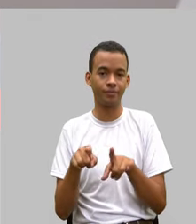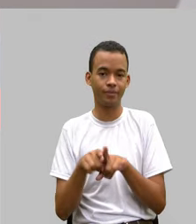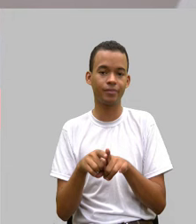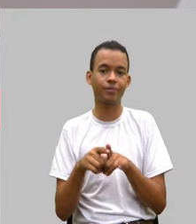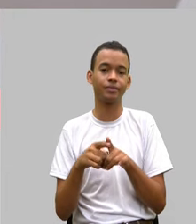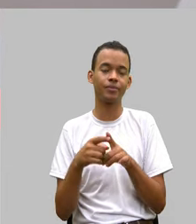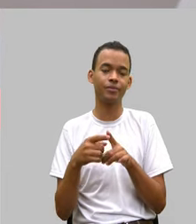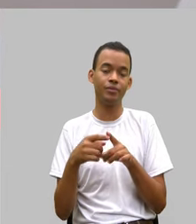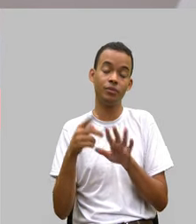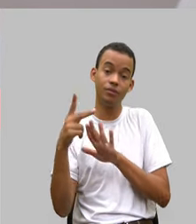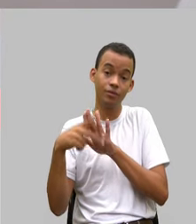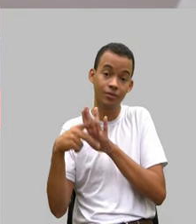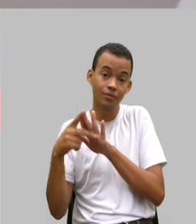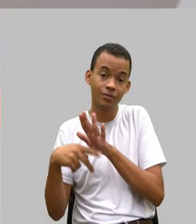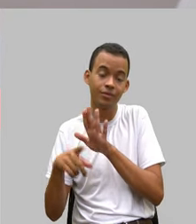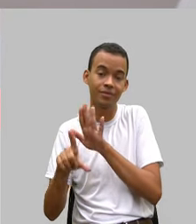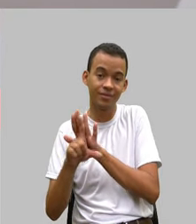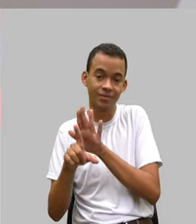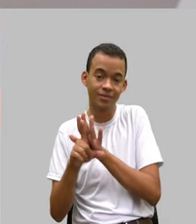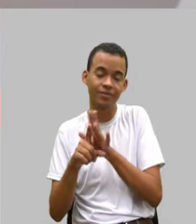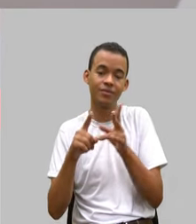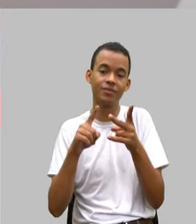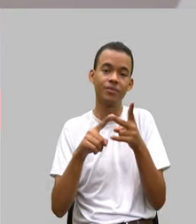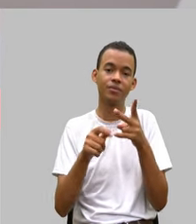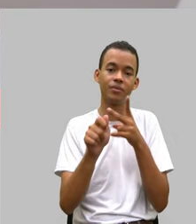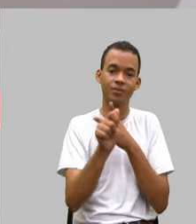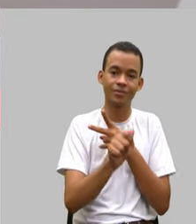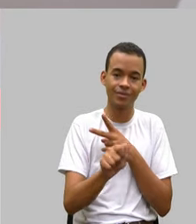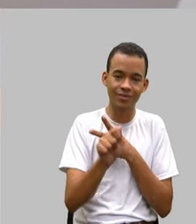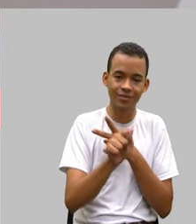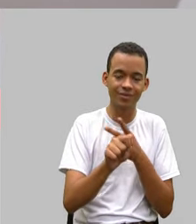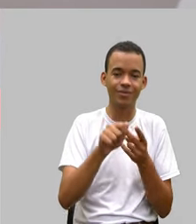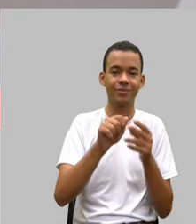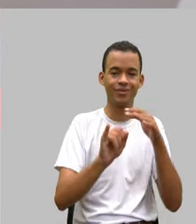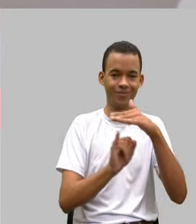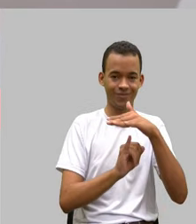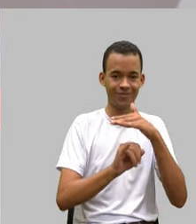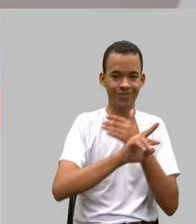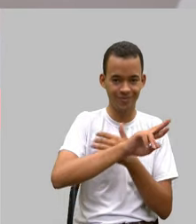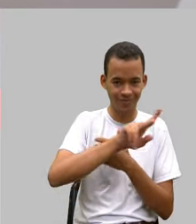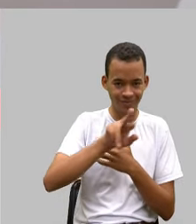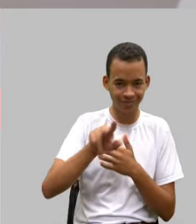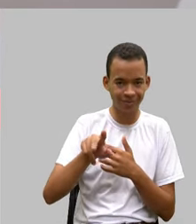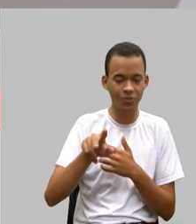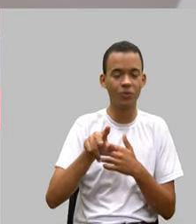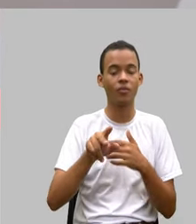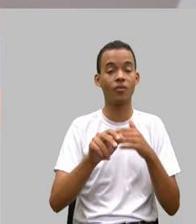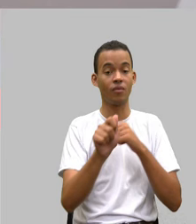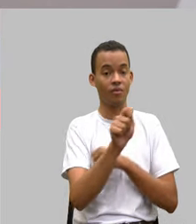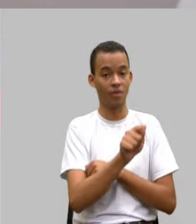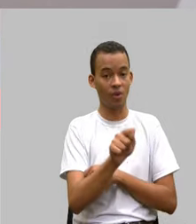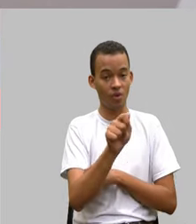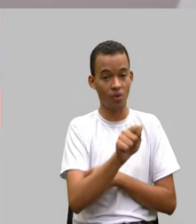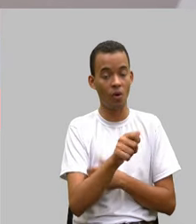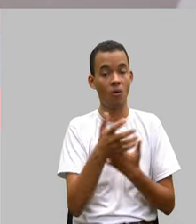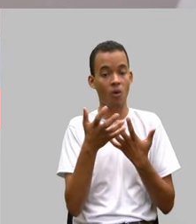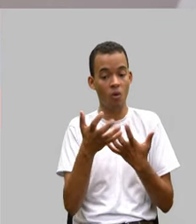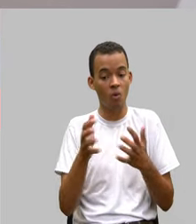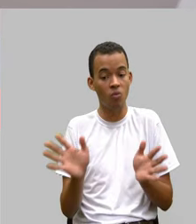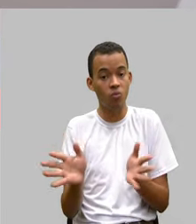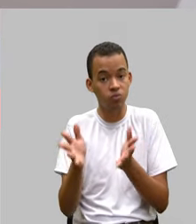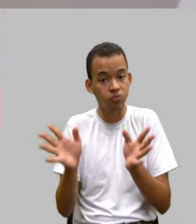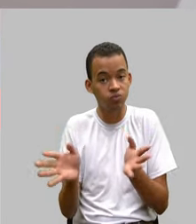projeto de lei né e as associações tem coisa comum porque as associações elas visam promover o